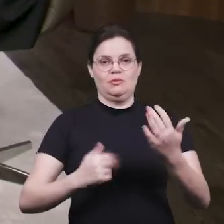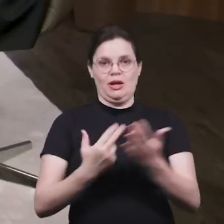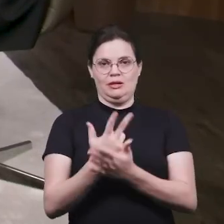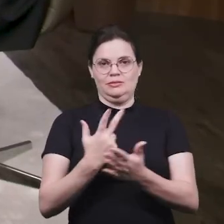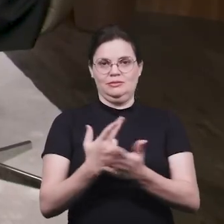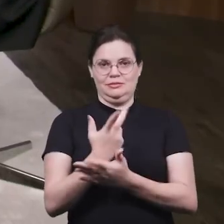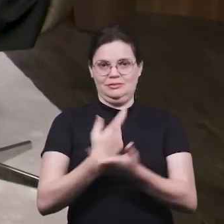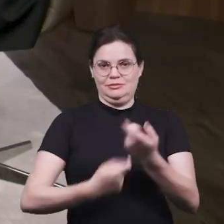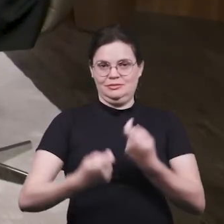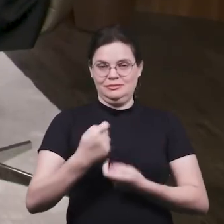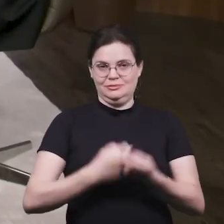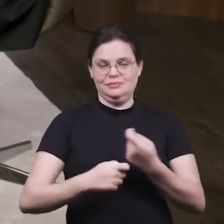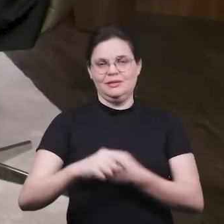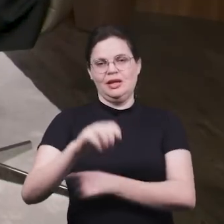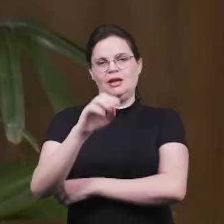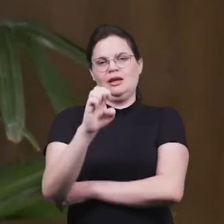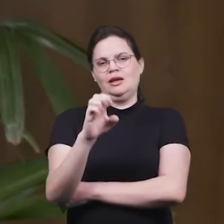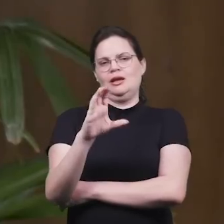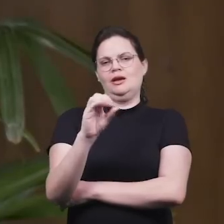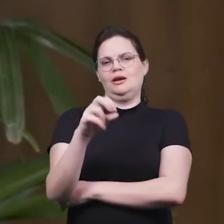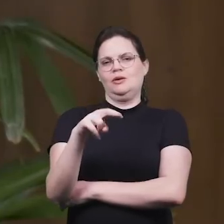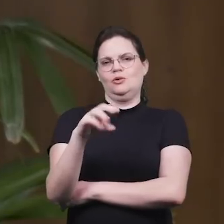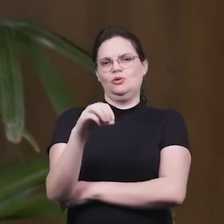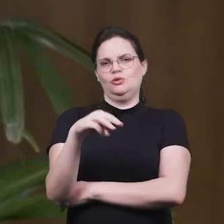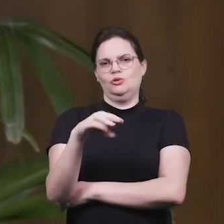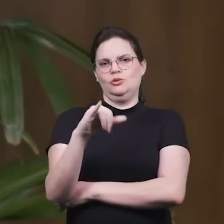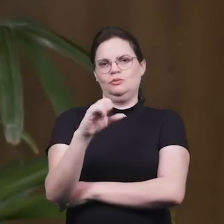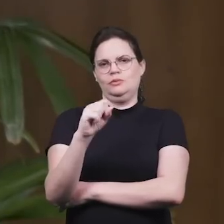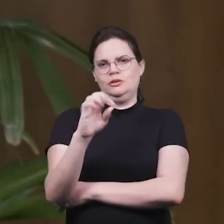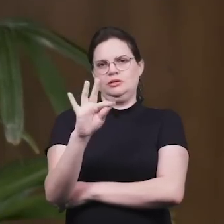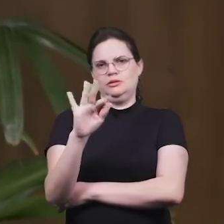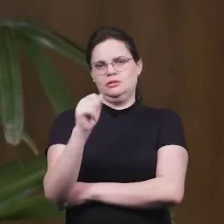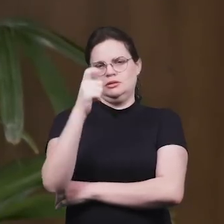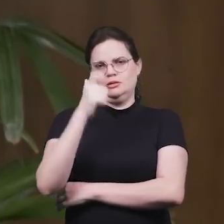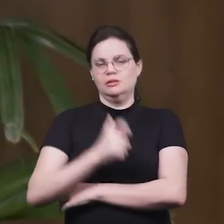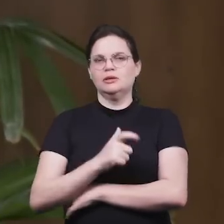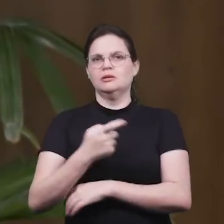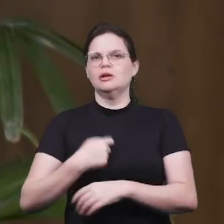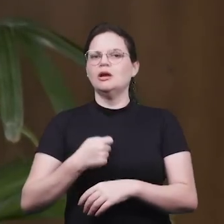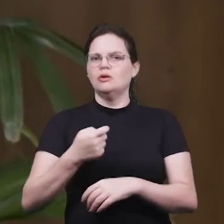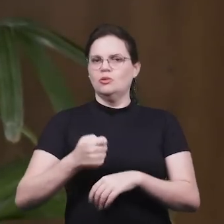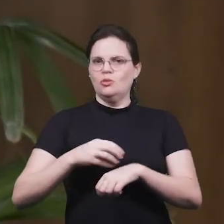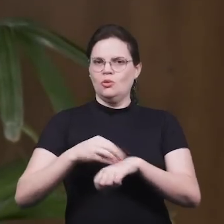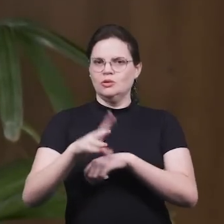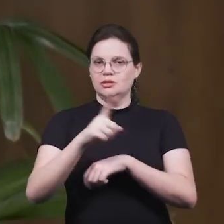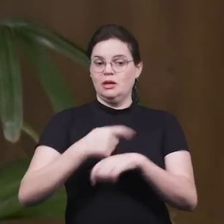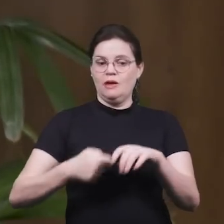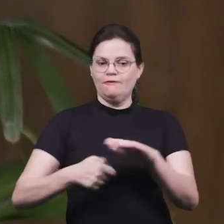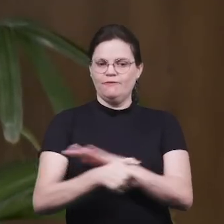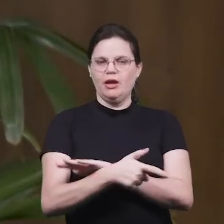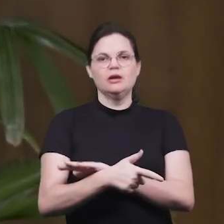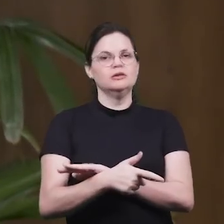dar um conselho para os jovens, começar a investir o quanto antes,